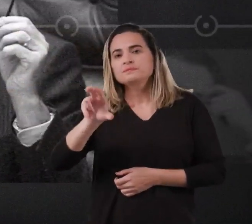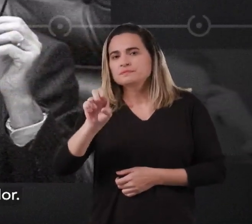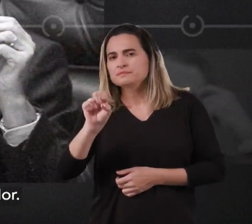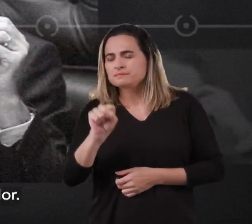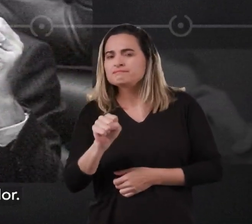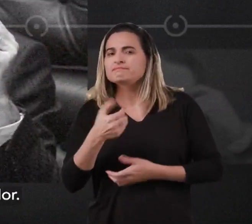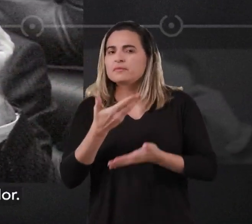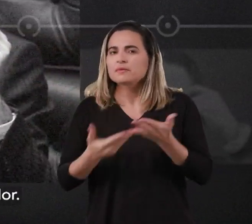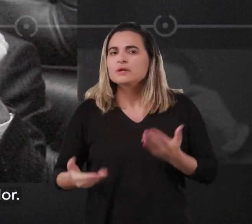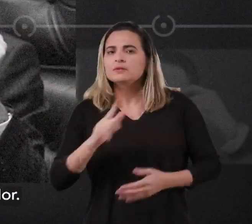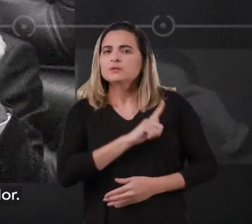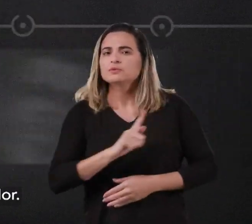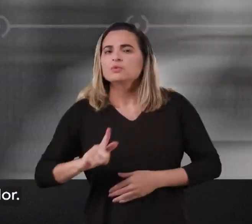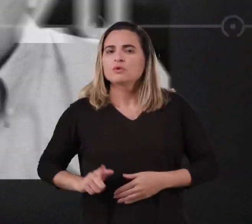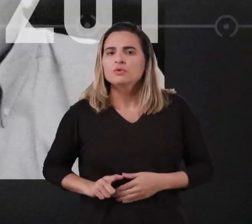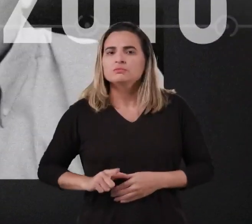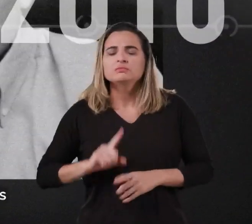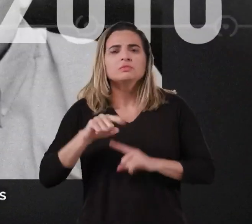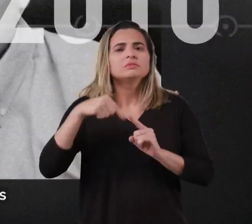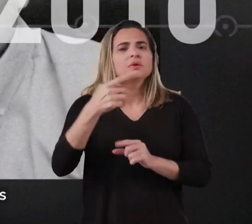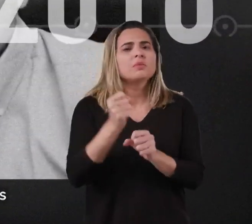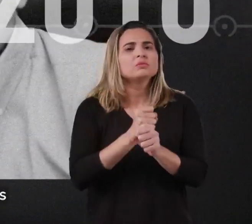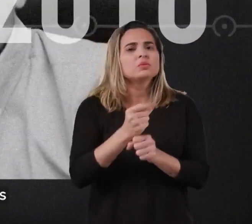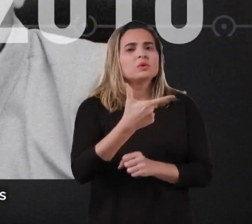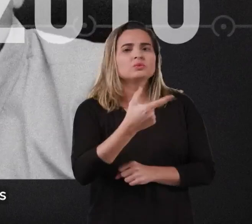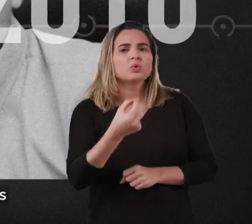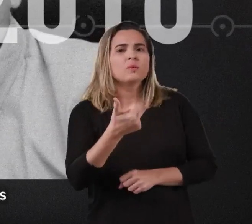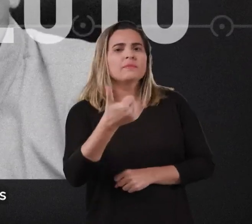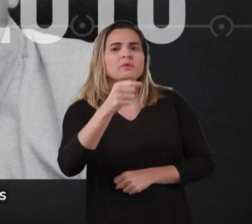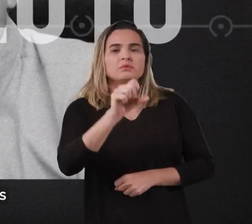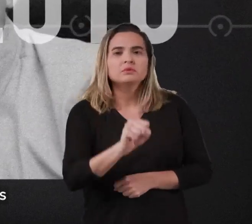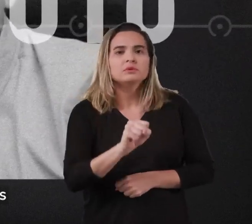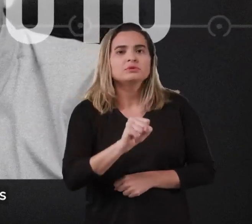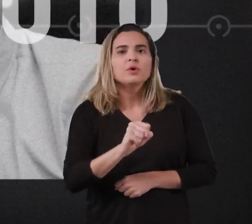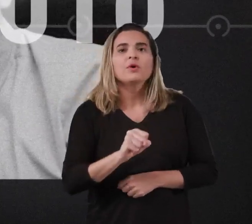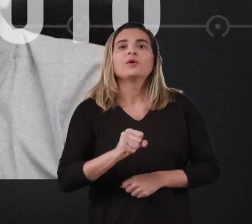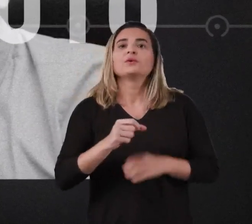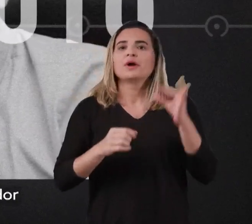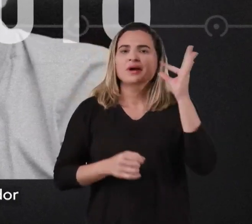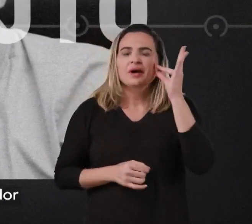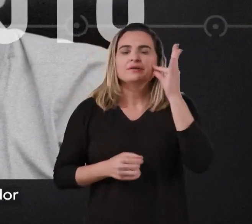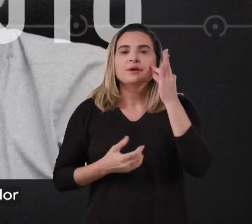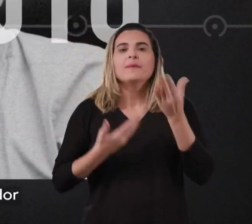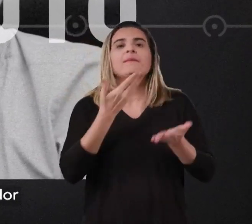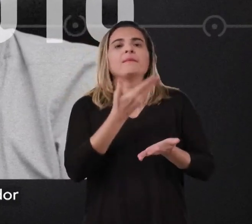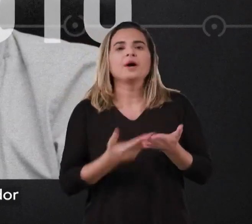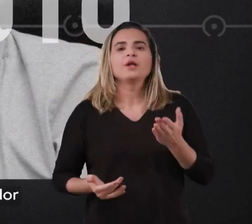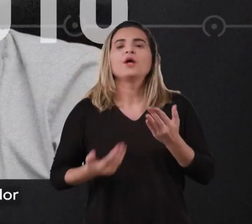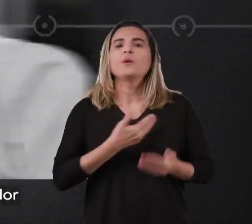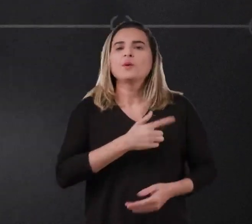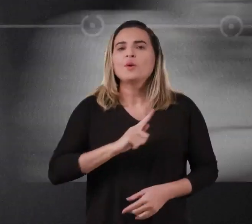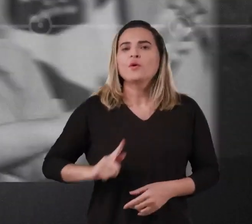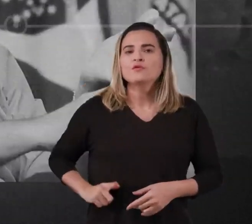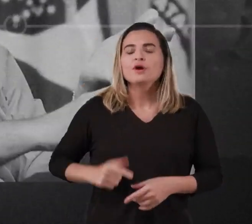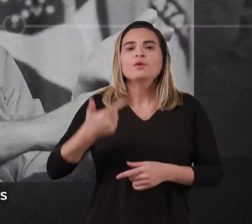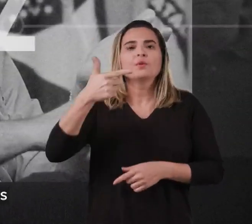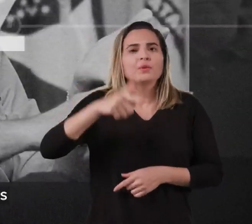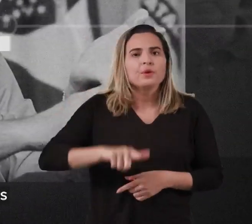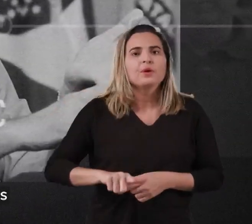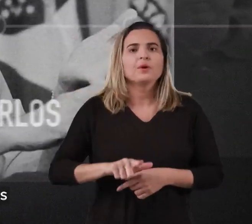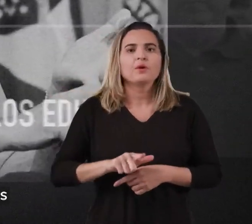perdeu a eleição para governador. Em 2018, Carlos Eduardo Alves perdeu a eleição para governador.